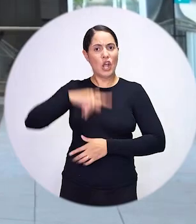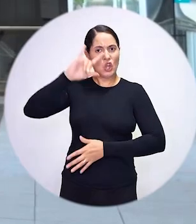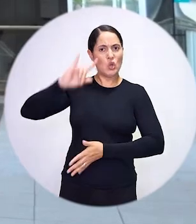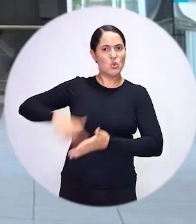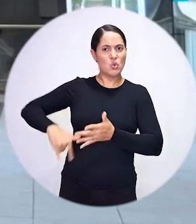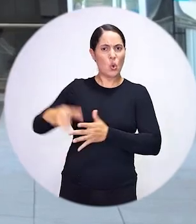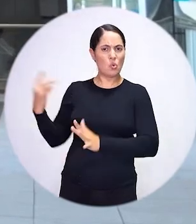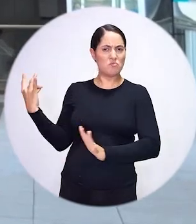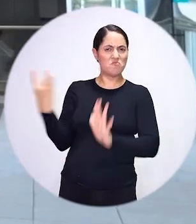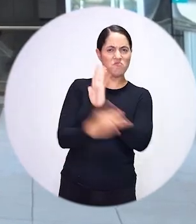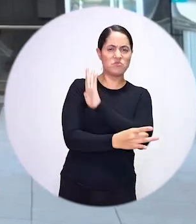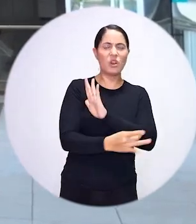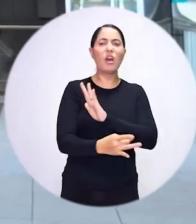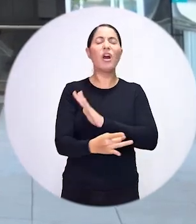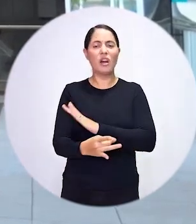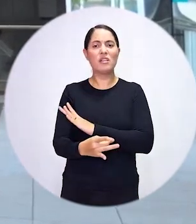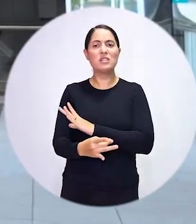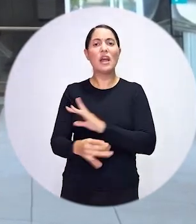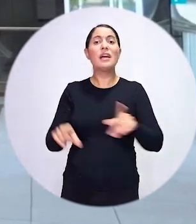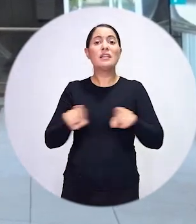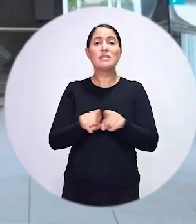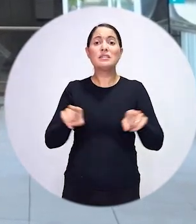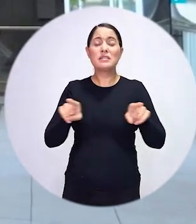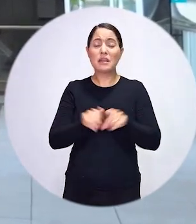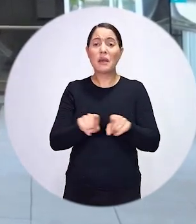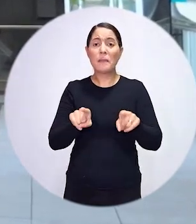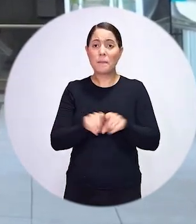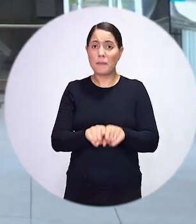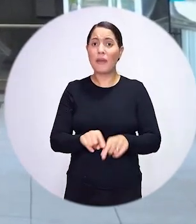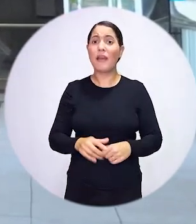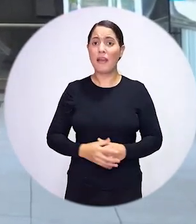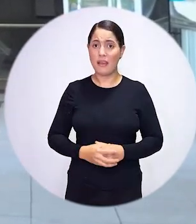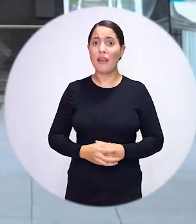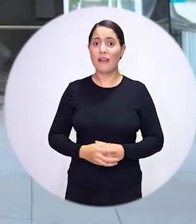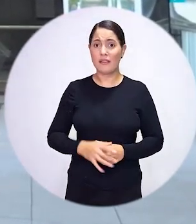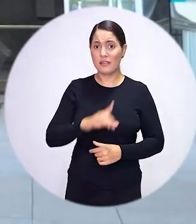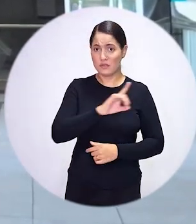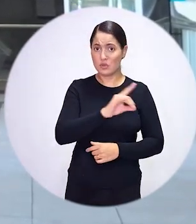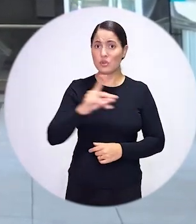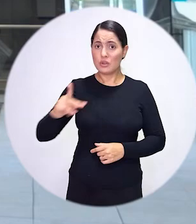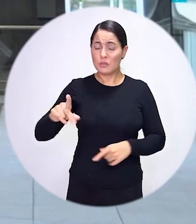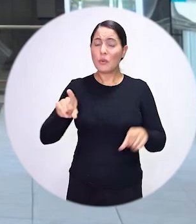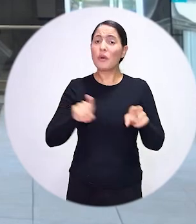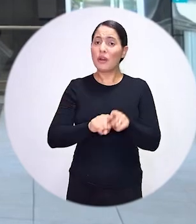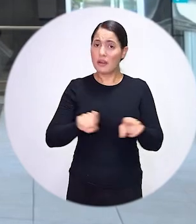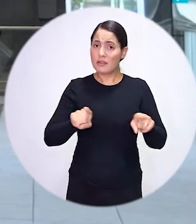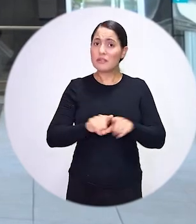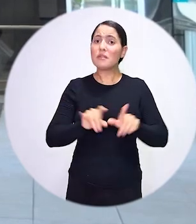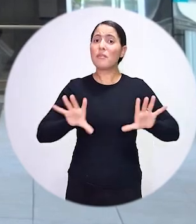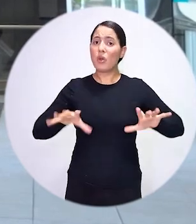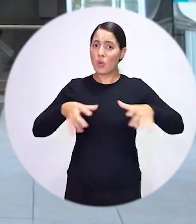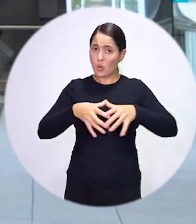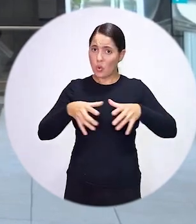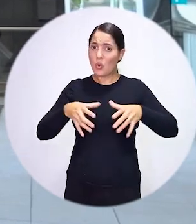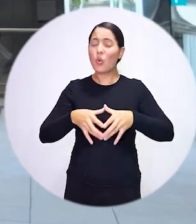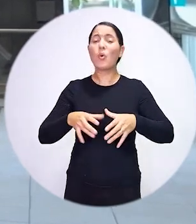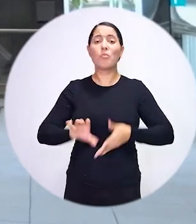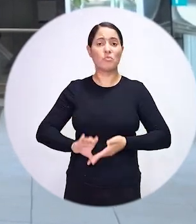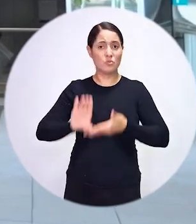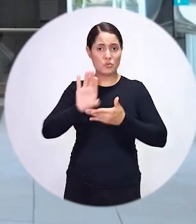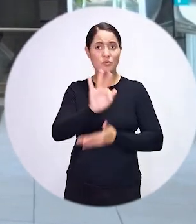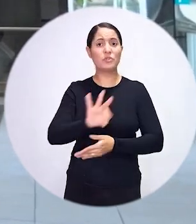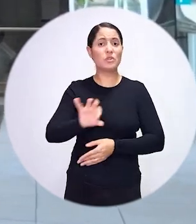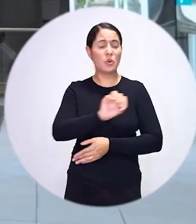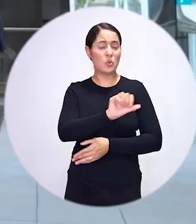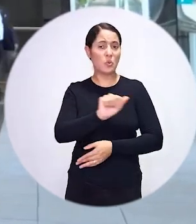de várias instituições, inclusive do próprio Tribunal de Justiça, do Ministério Público, da Defensoria Local, também o